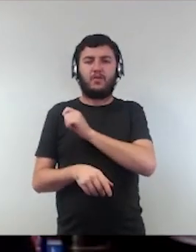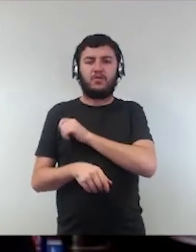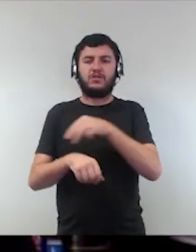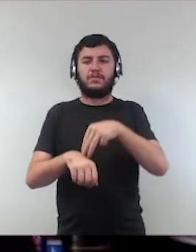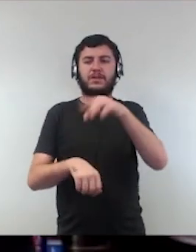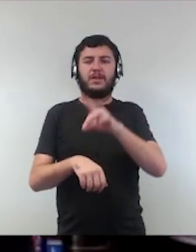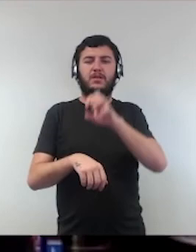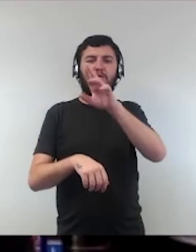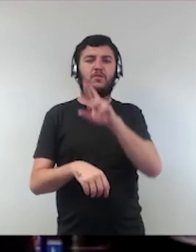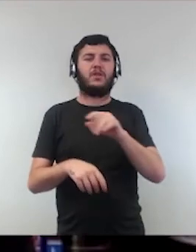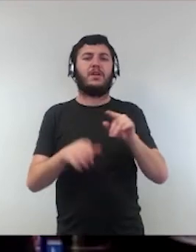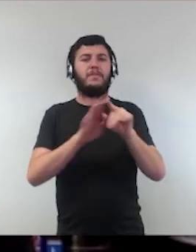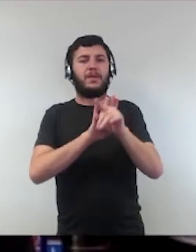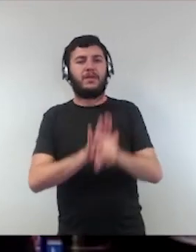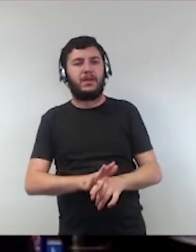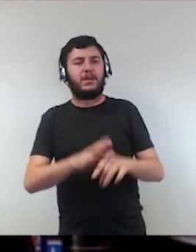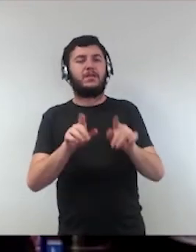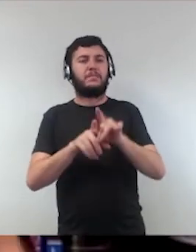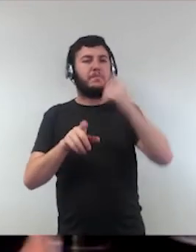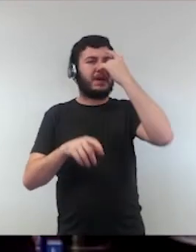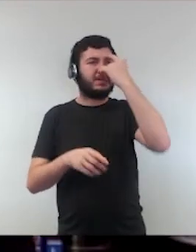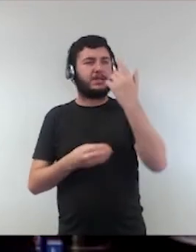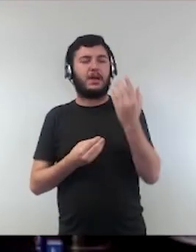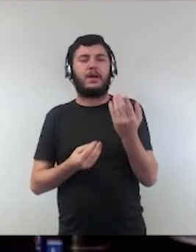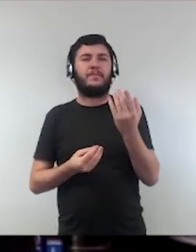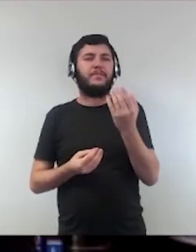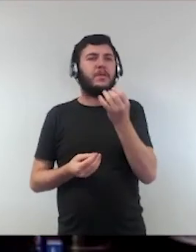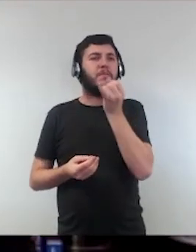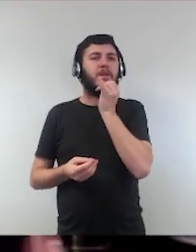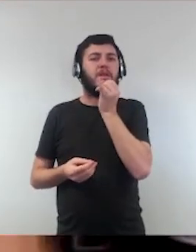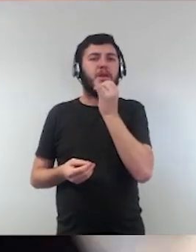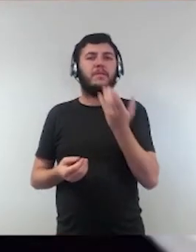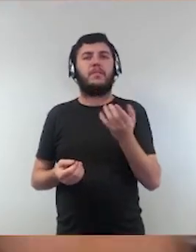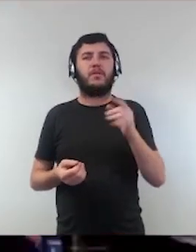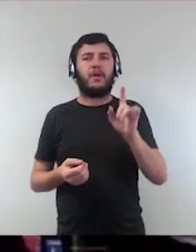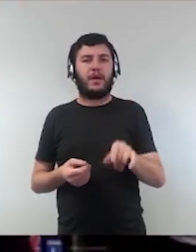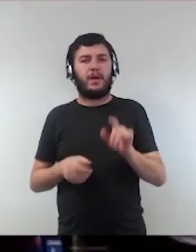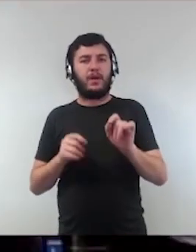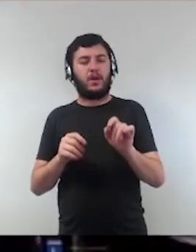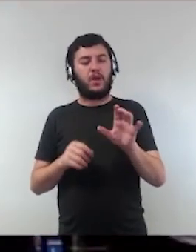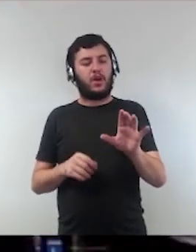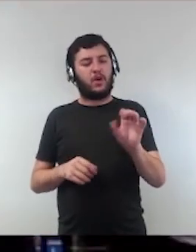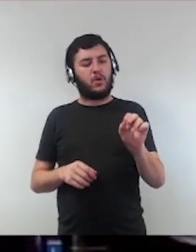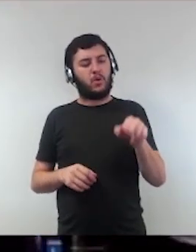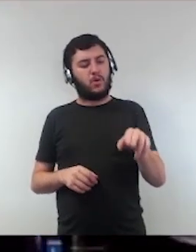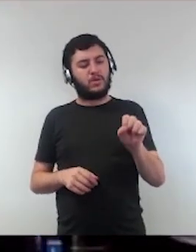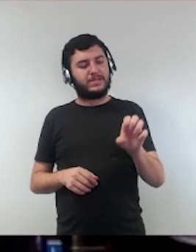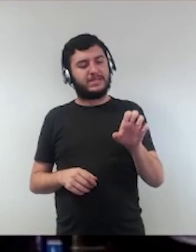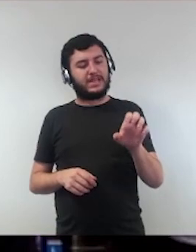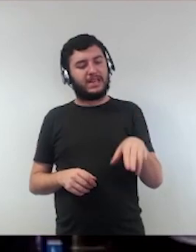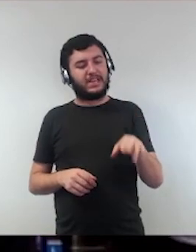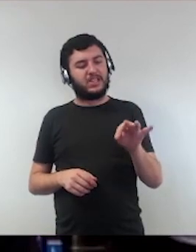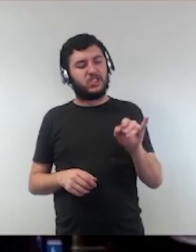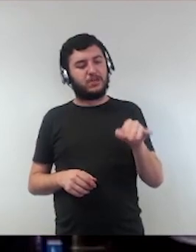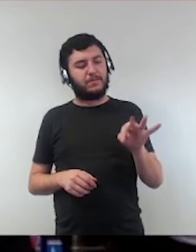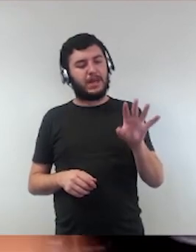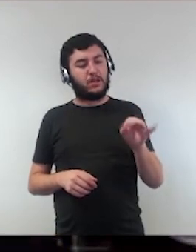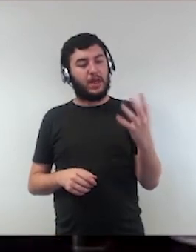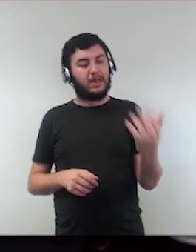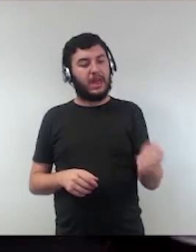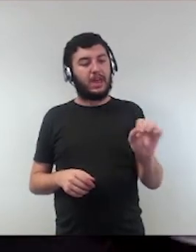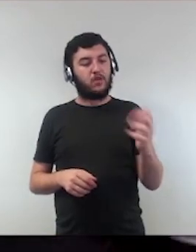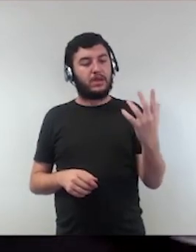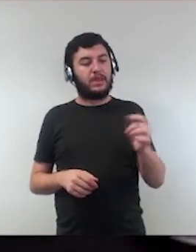no consentimento, por exemplo, também a ideia de não colocarmos o consentimento como a grande saída, porque muitas vezes ela, na verdade, nós